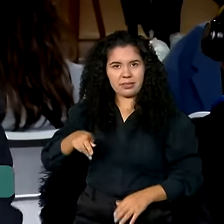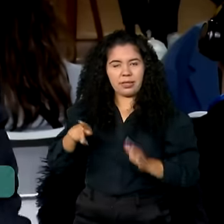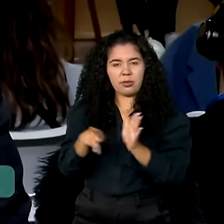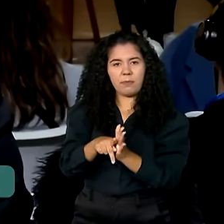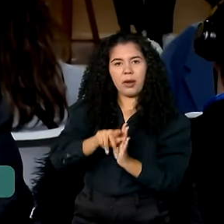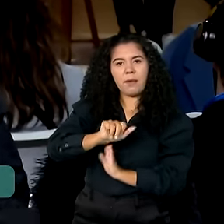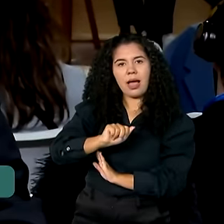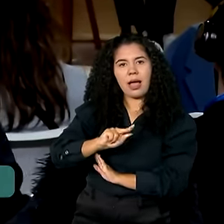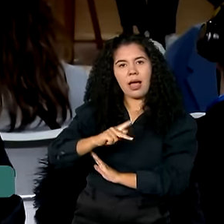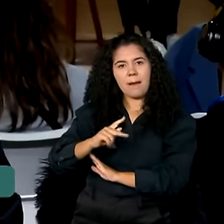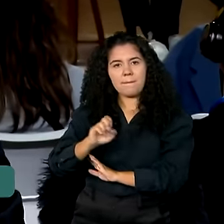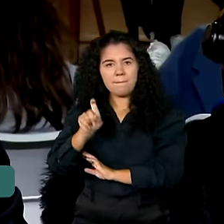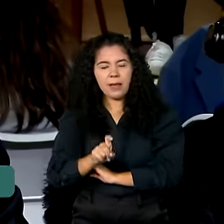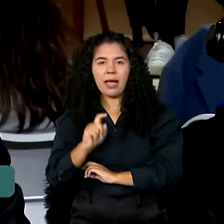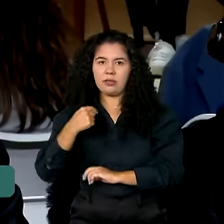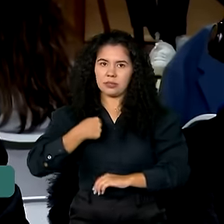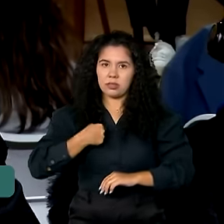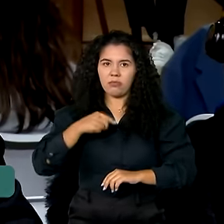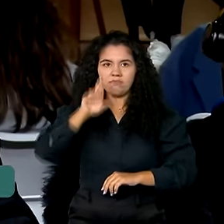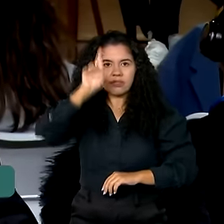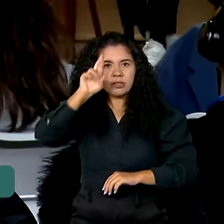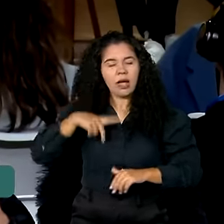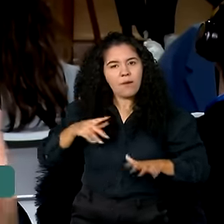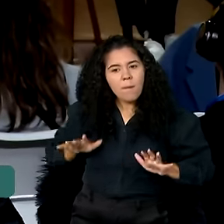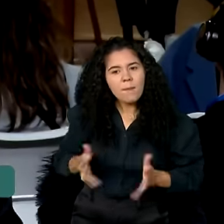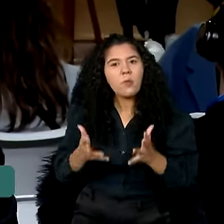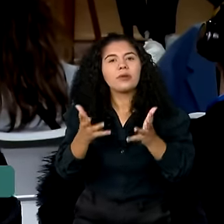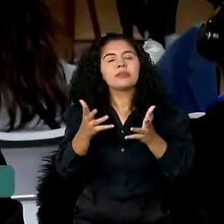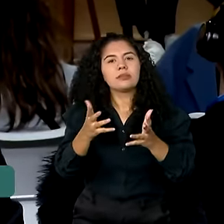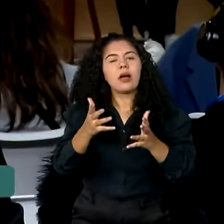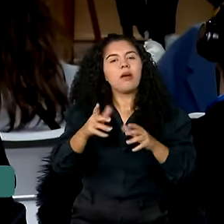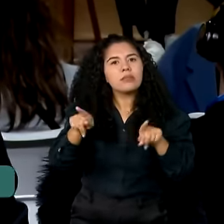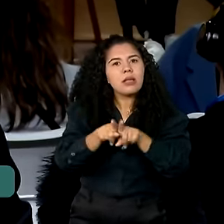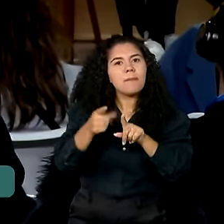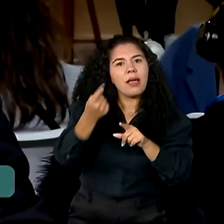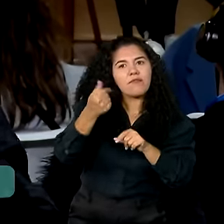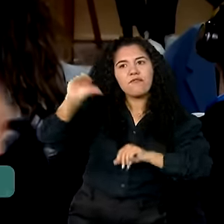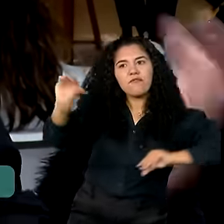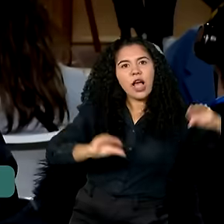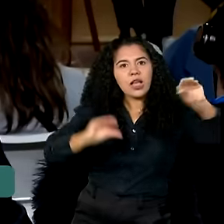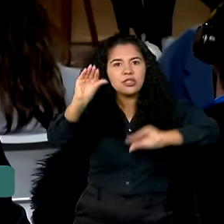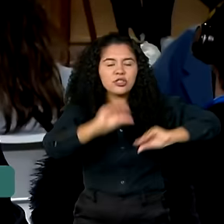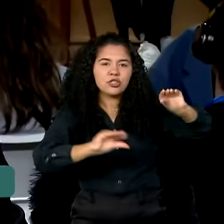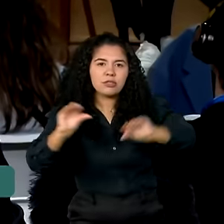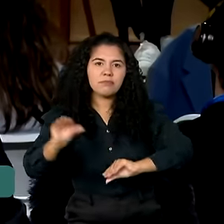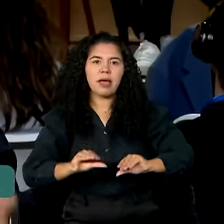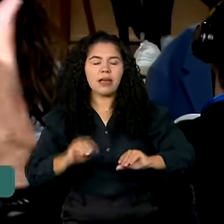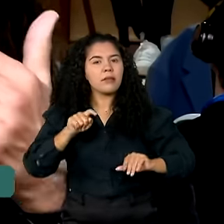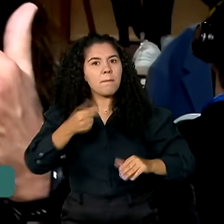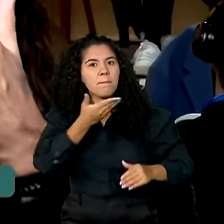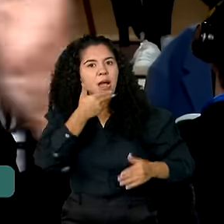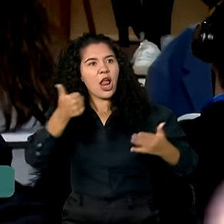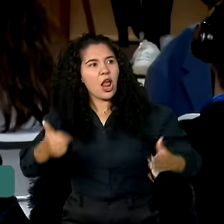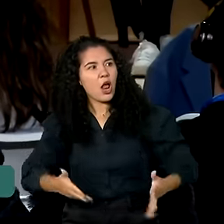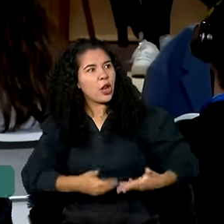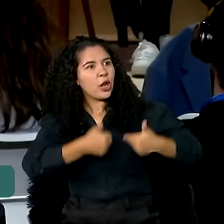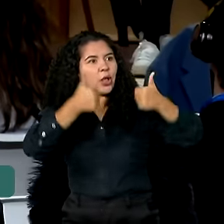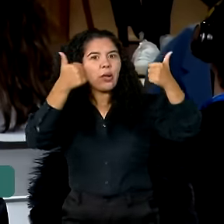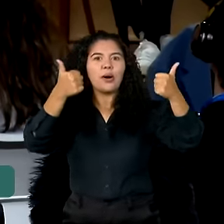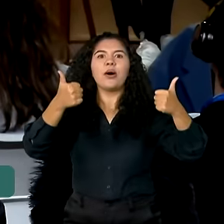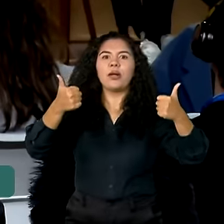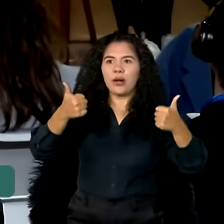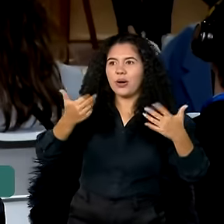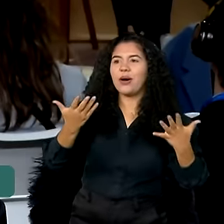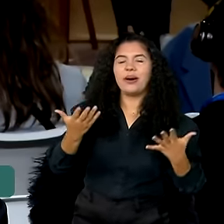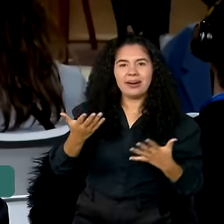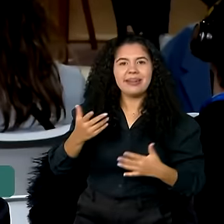trabalha a promoção do Brasil e atração de investimentos, facilita muito o nosso trabalho quando a imagem do Brasil melhora. E a imagem do Brasil melhorou no mundo,